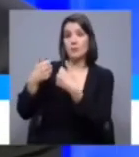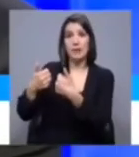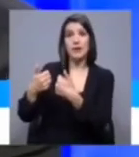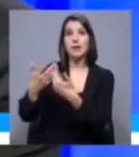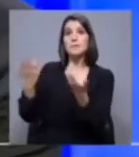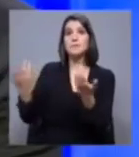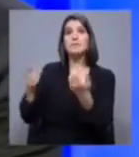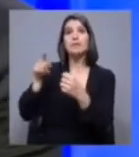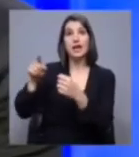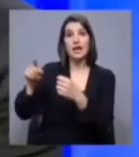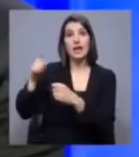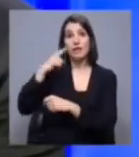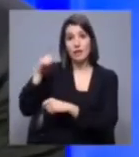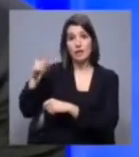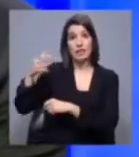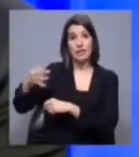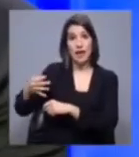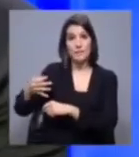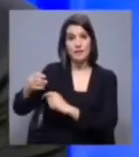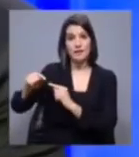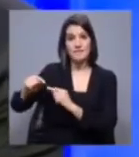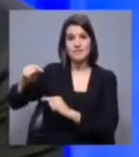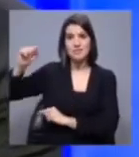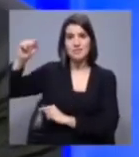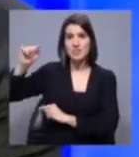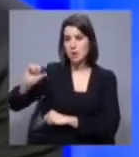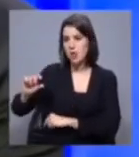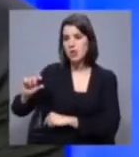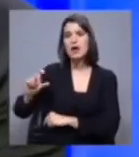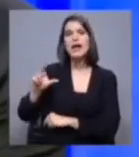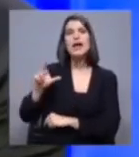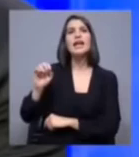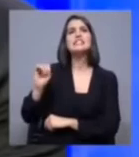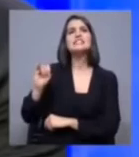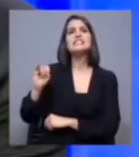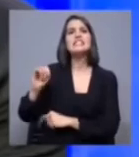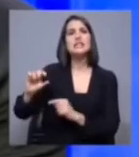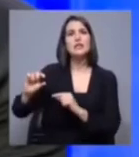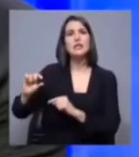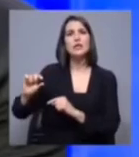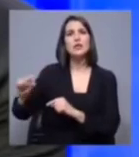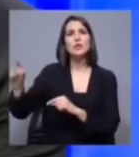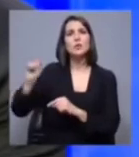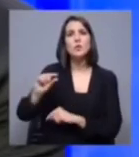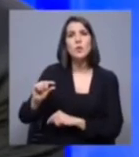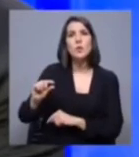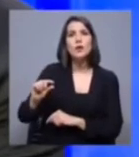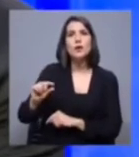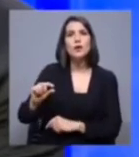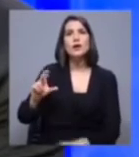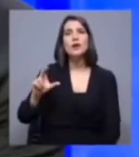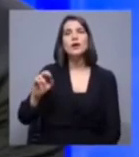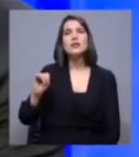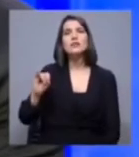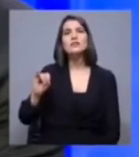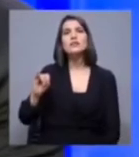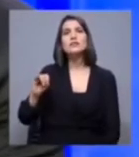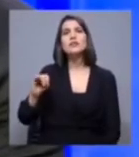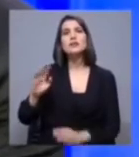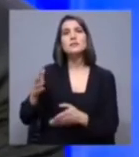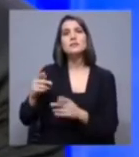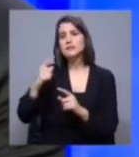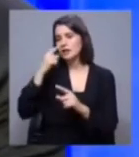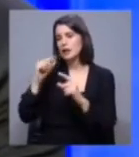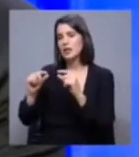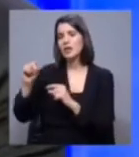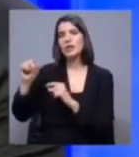Não tem a ver. Aqui é a TAP, é essa coisa grande. Esta coisa é o RSI todo e esta é o RSI. Penso e como que é que eu votei o orçamento